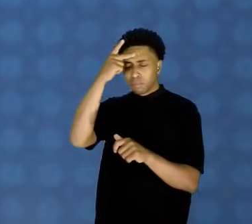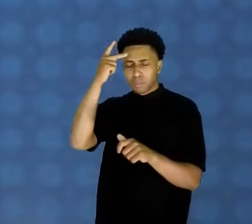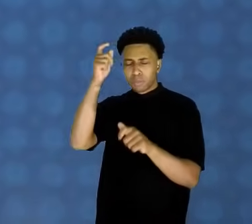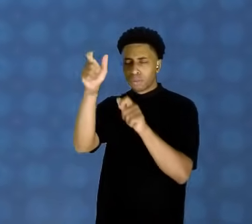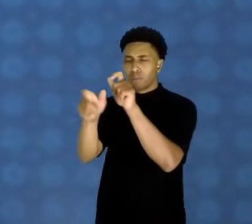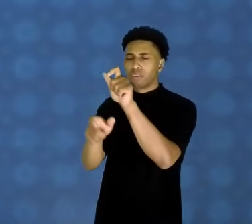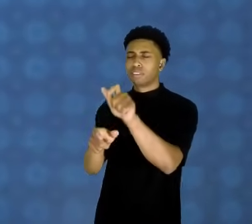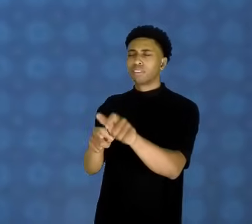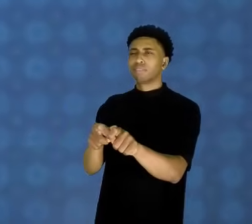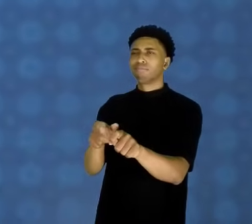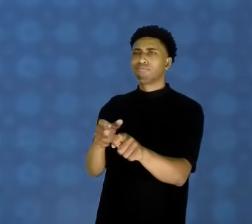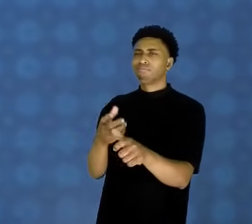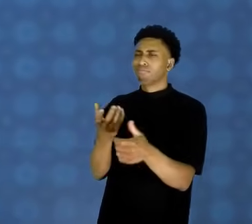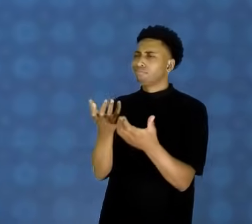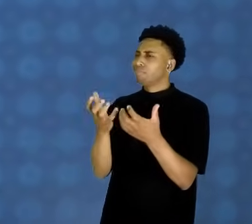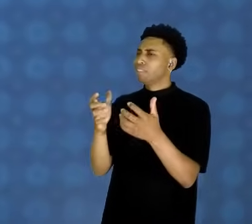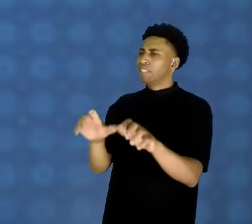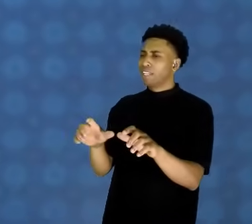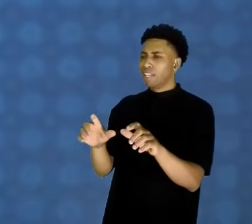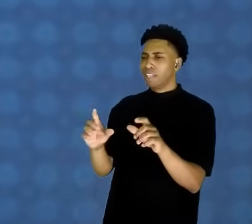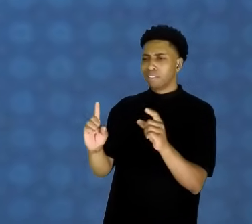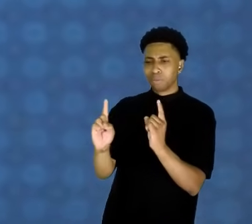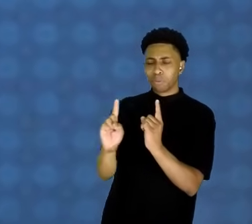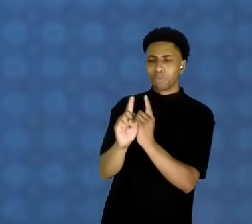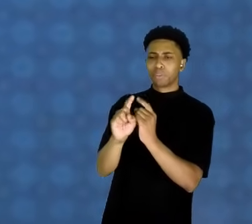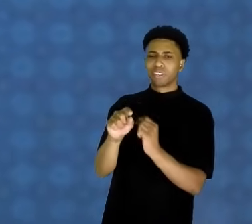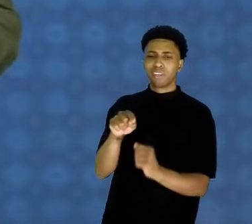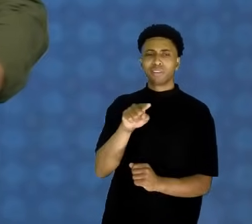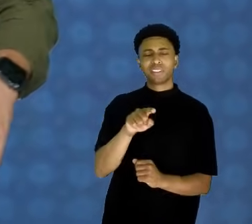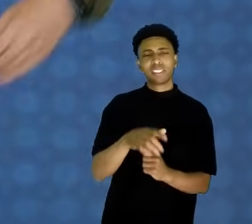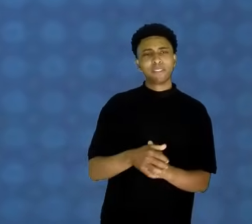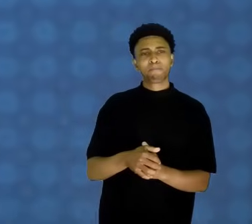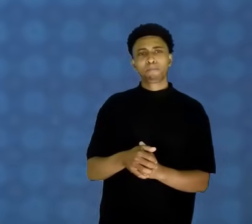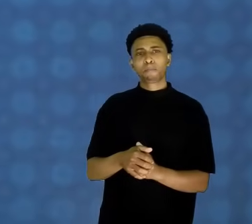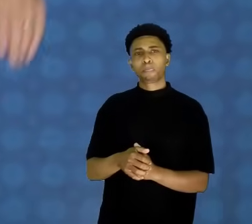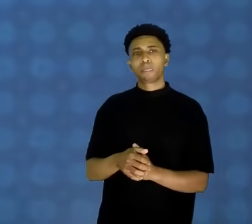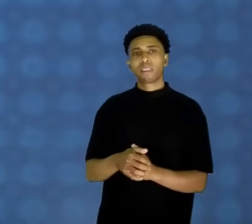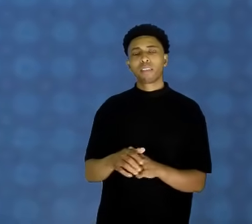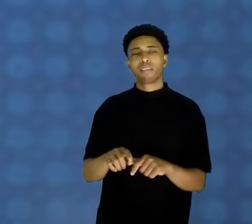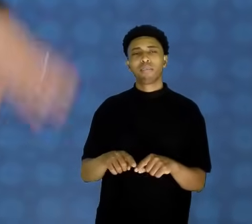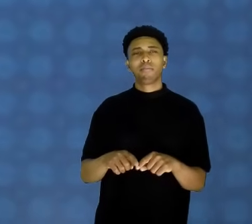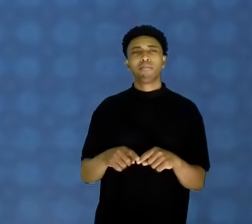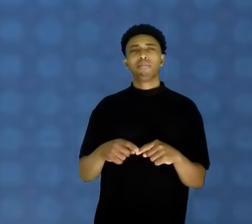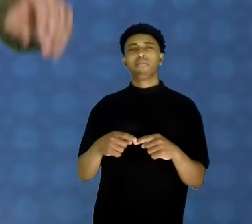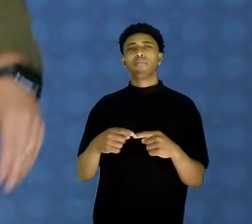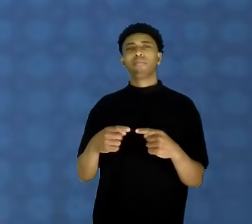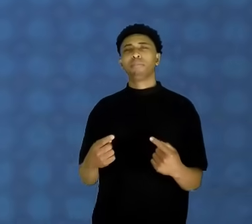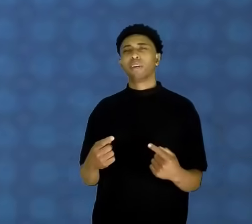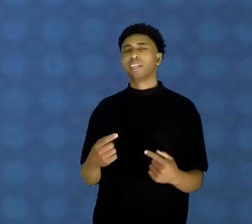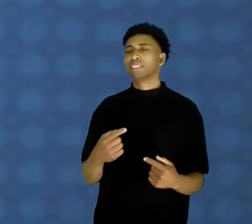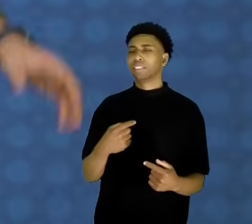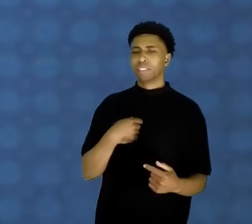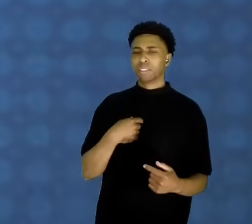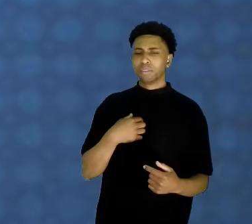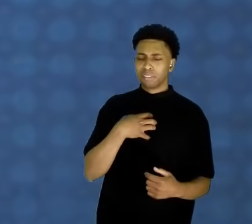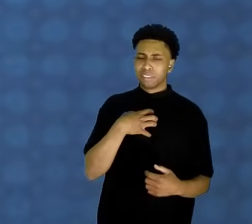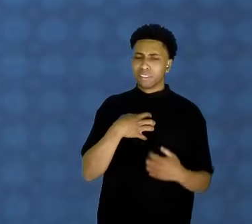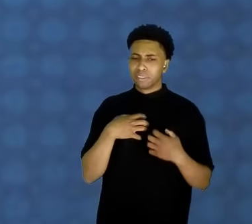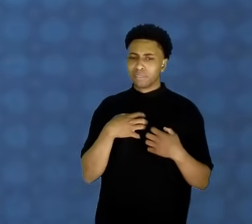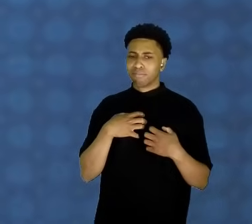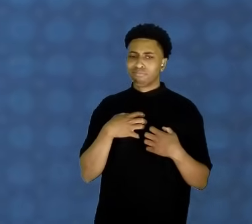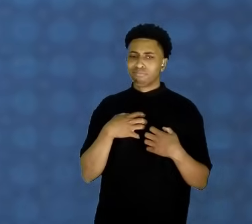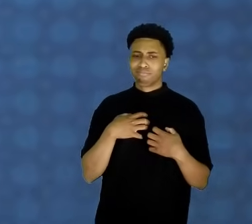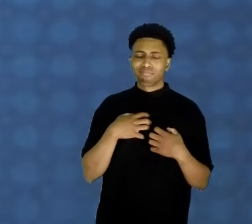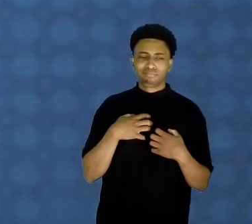embora. Livre-se dela. É um problema para nós. Vai para outro lugar. Some daqui. Você não é